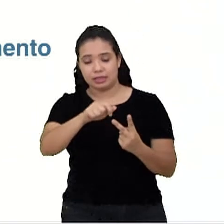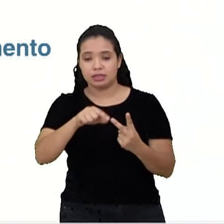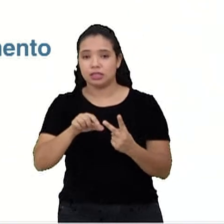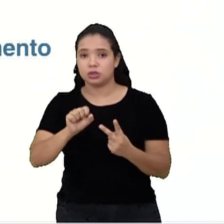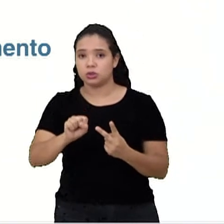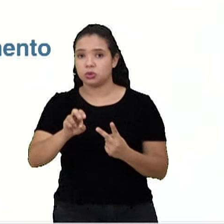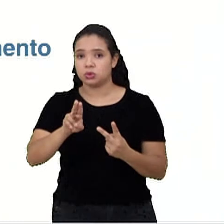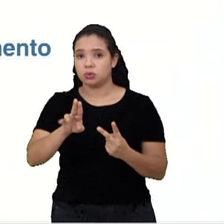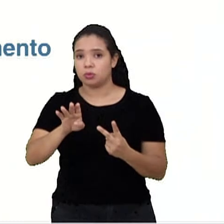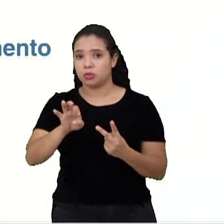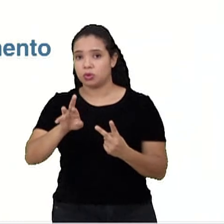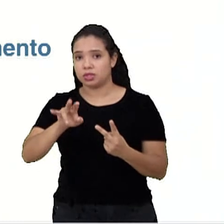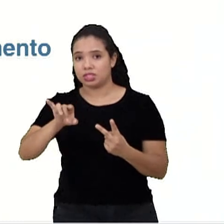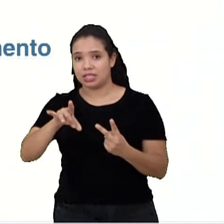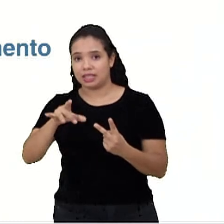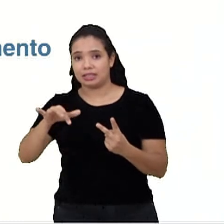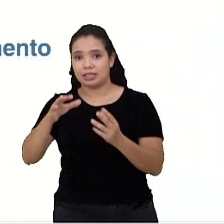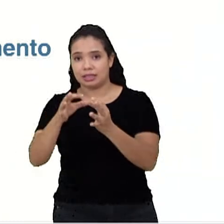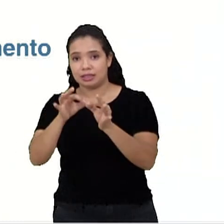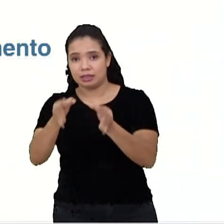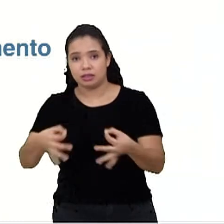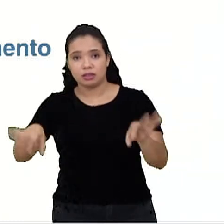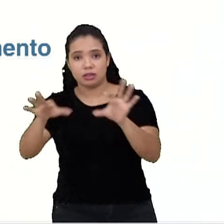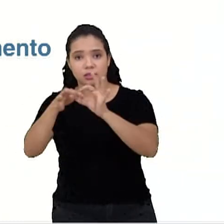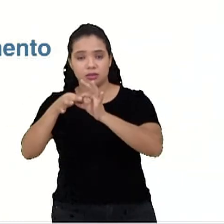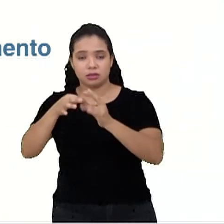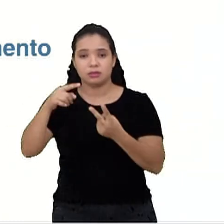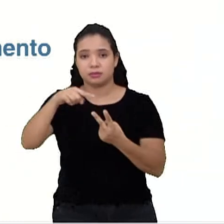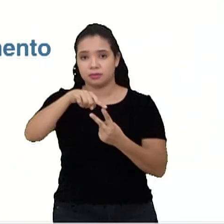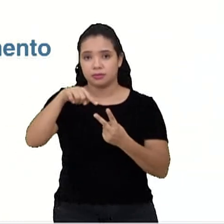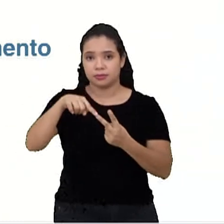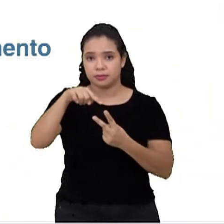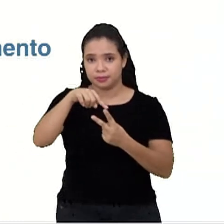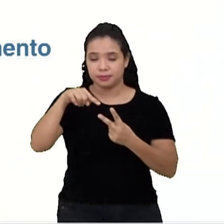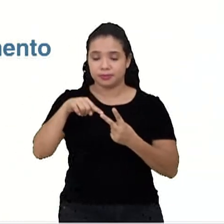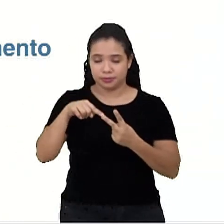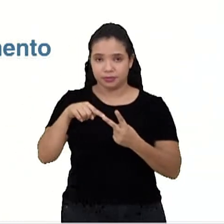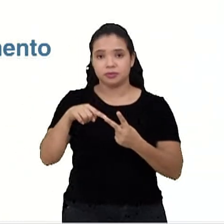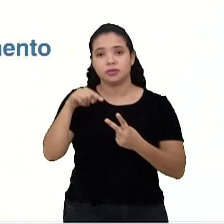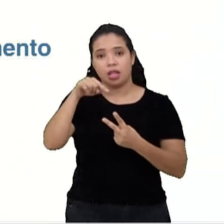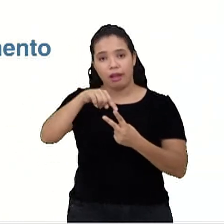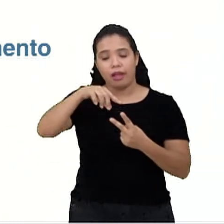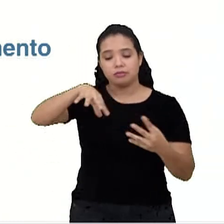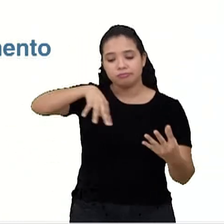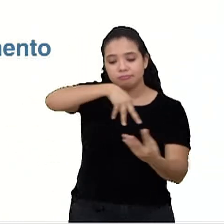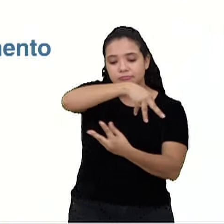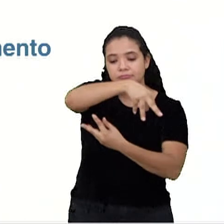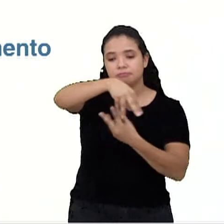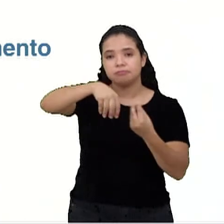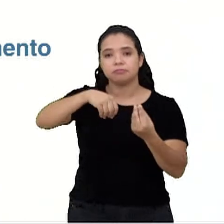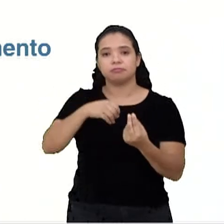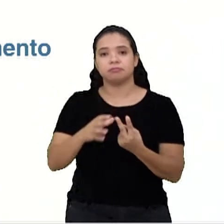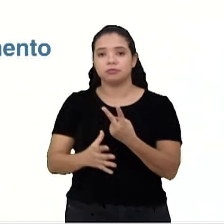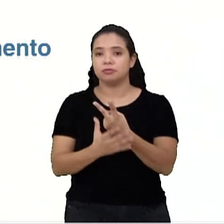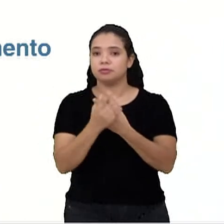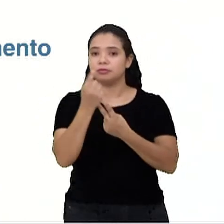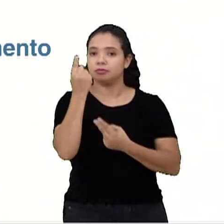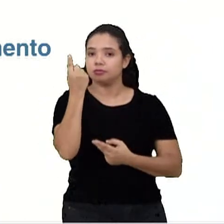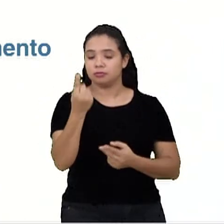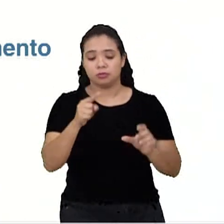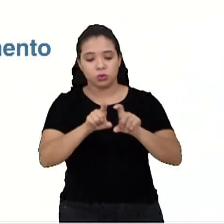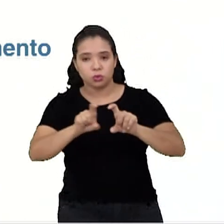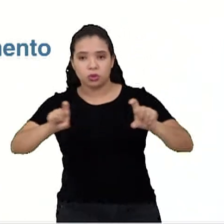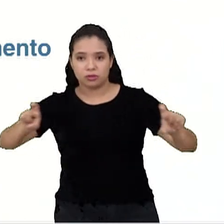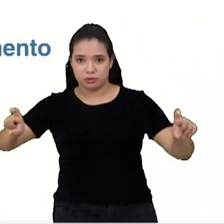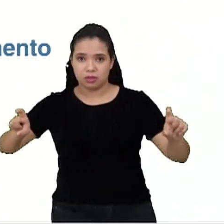subordinada. Isso é um exemplo de período misto, quando há a presença de orações coordenadas e subordinadas. Ou